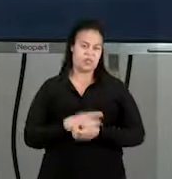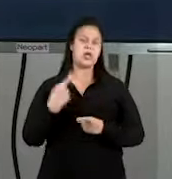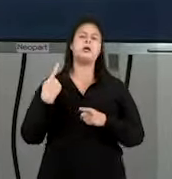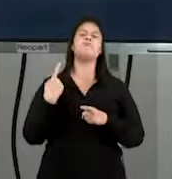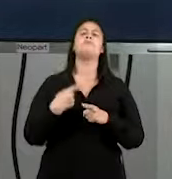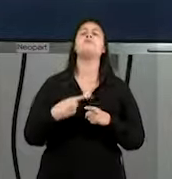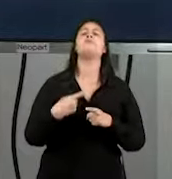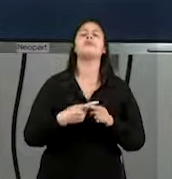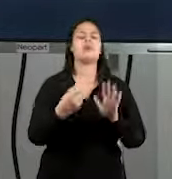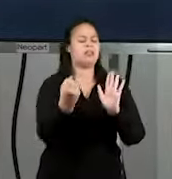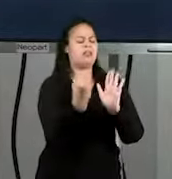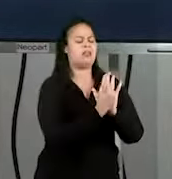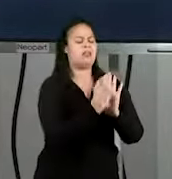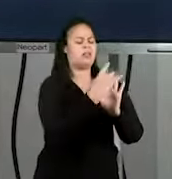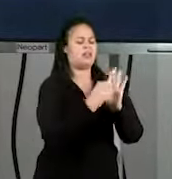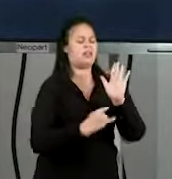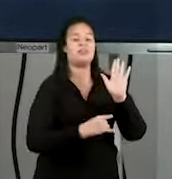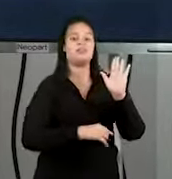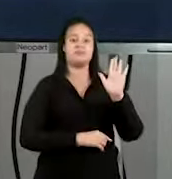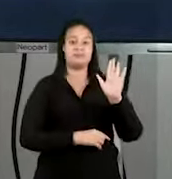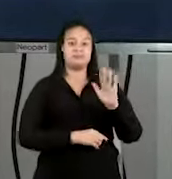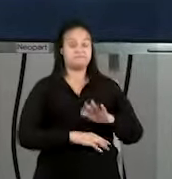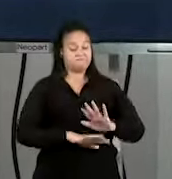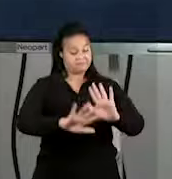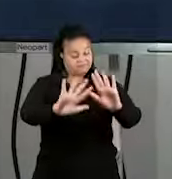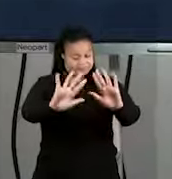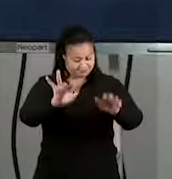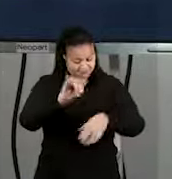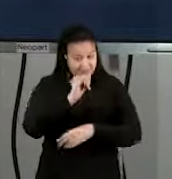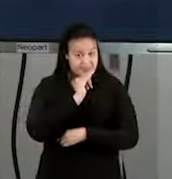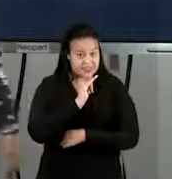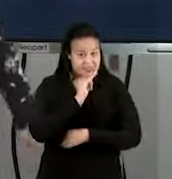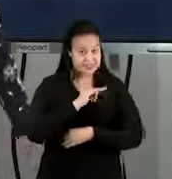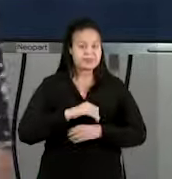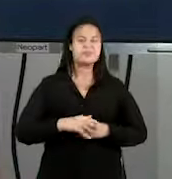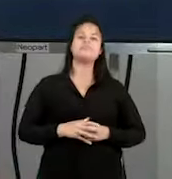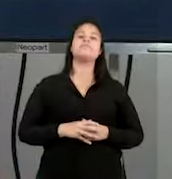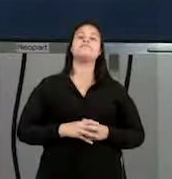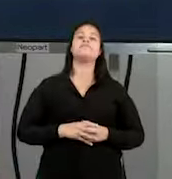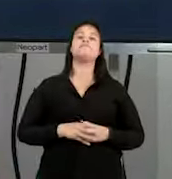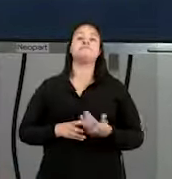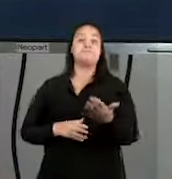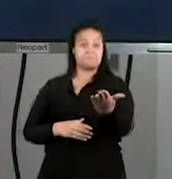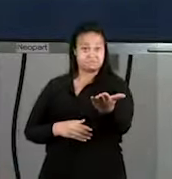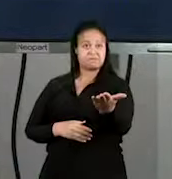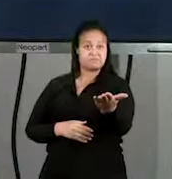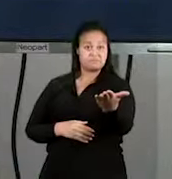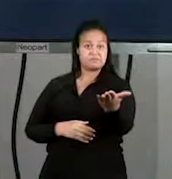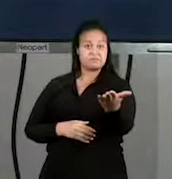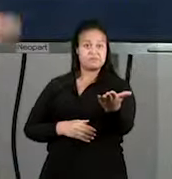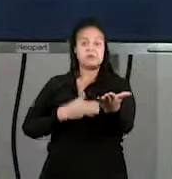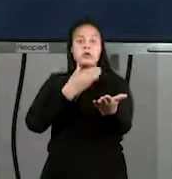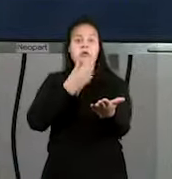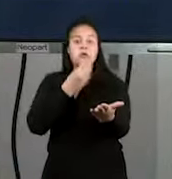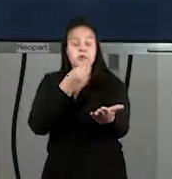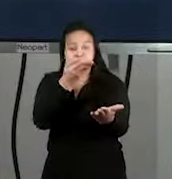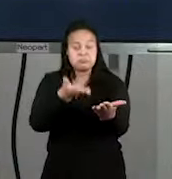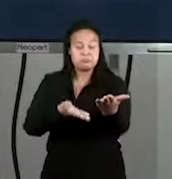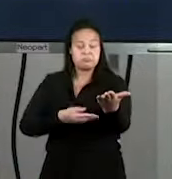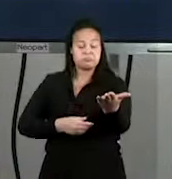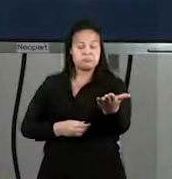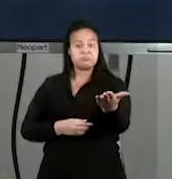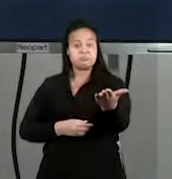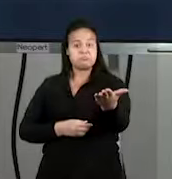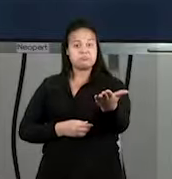uma declaração? Vou dar um exemplo para vocês. Você, menino aí,